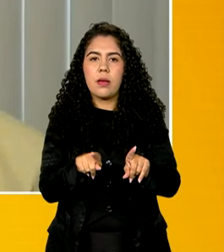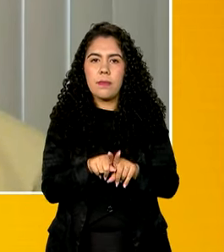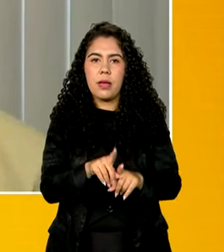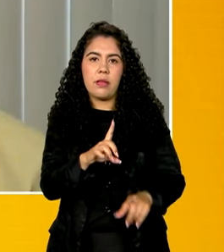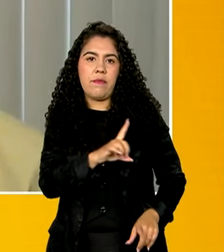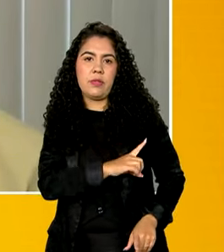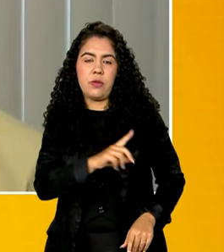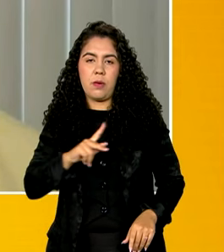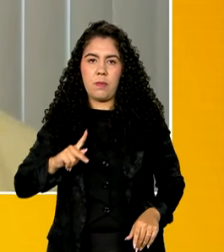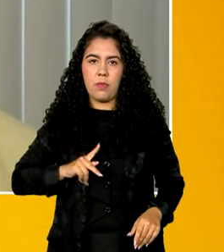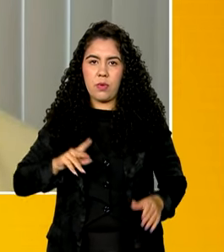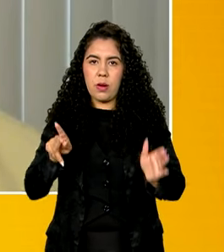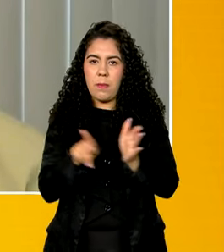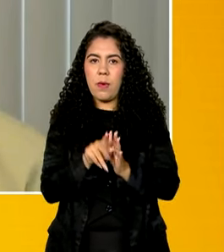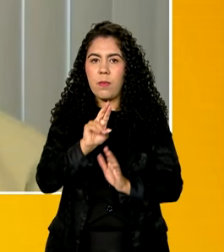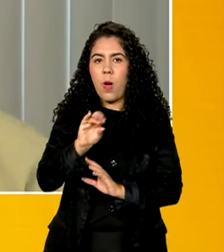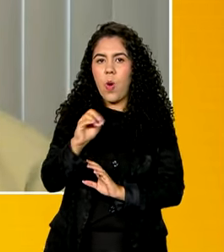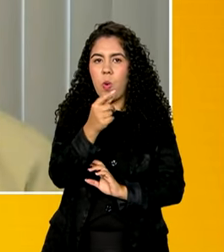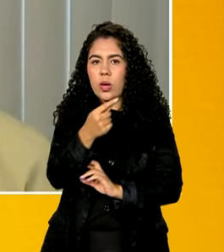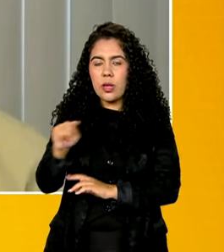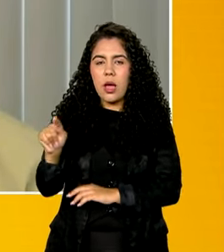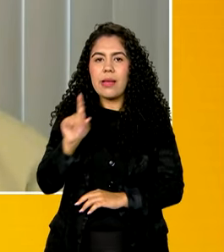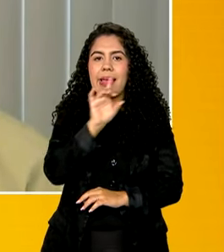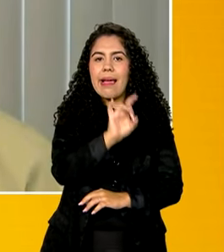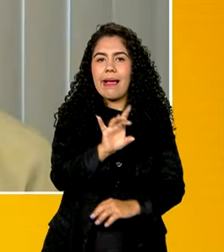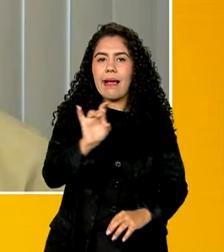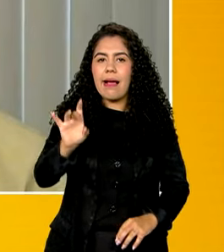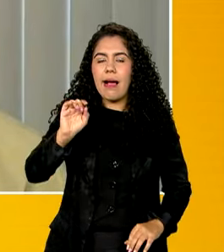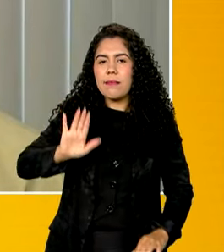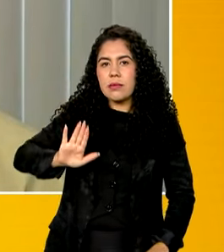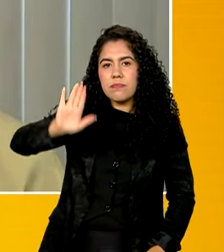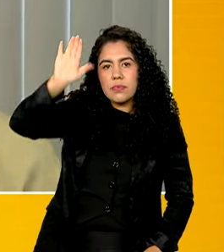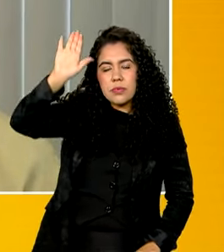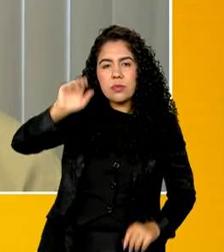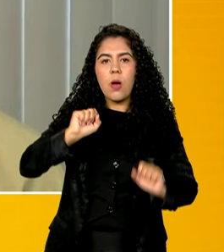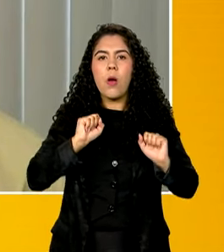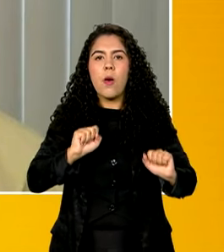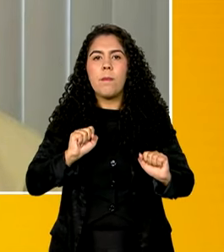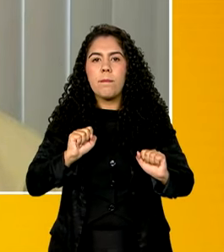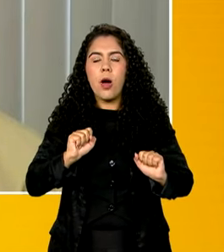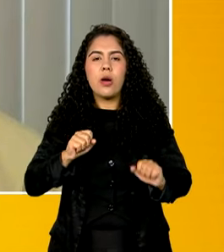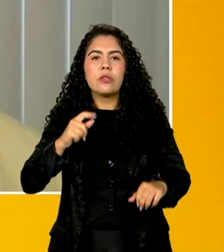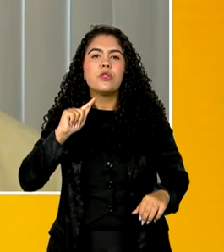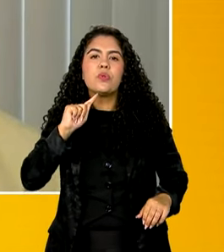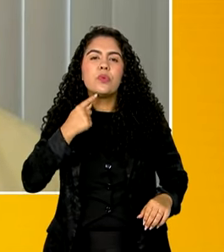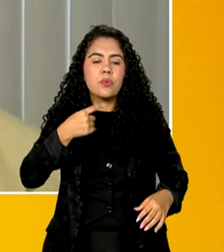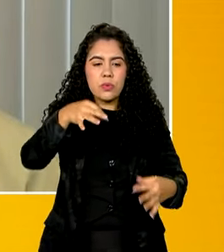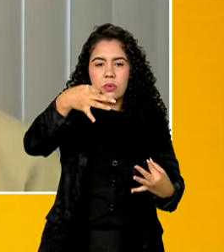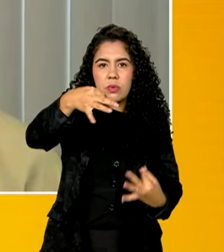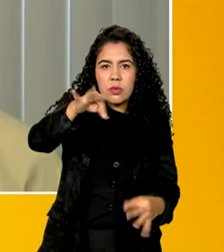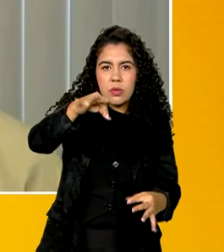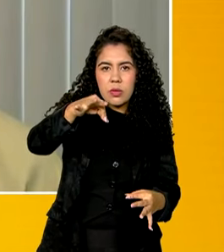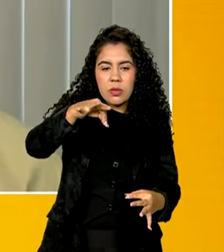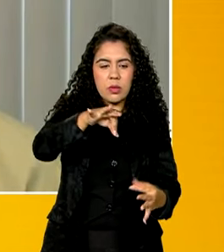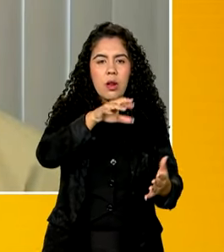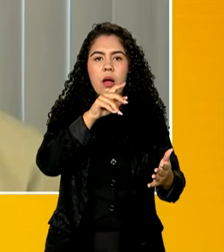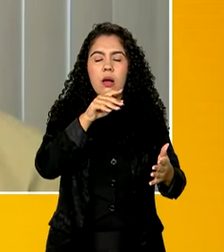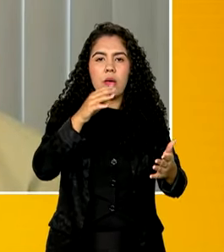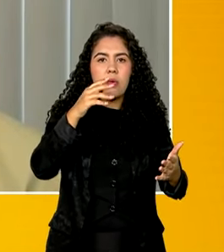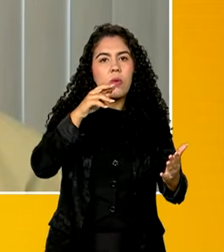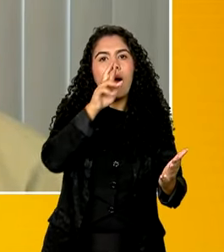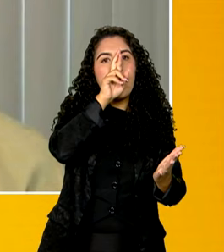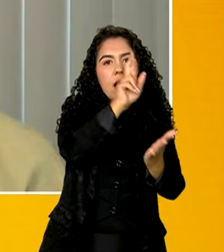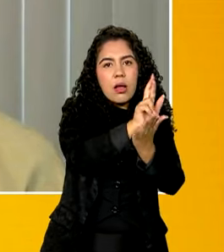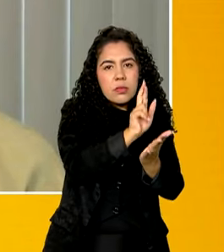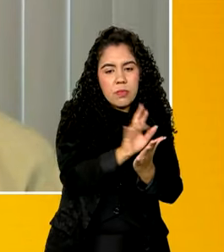União para que cada candidato saia com o rascunho, né, o espelho do seu cartão de resposta. Então, durante a prova,